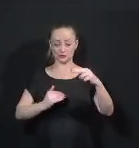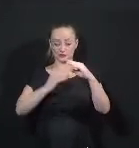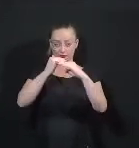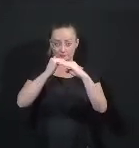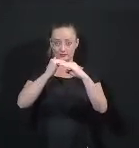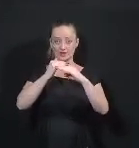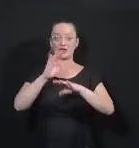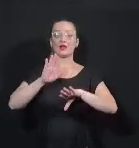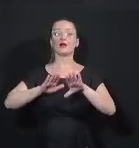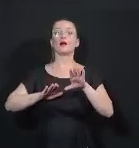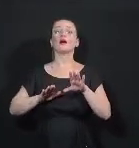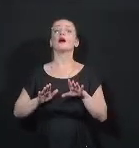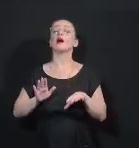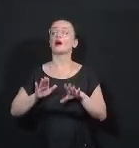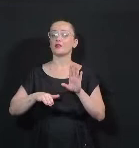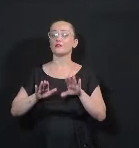vezes